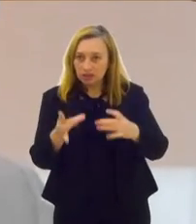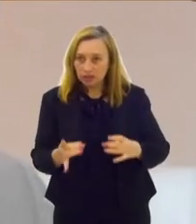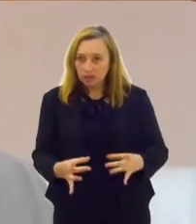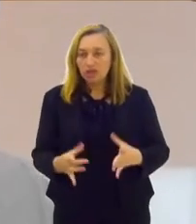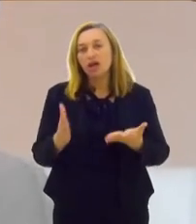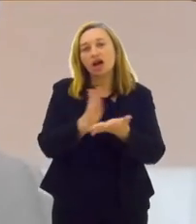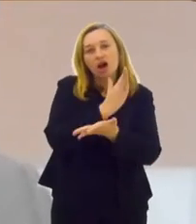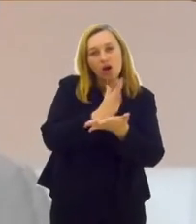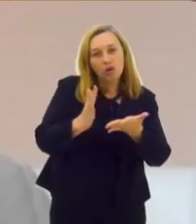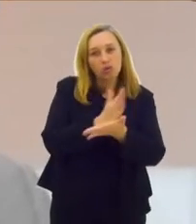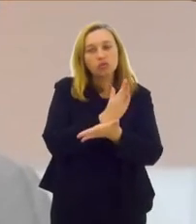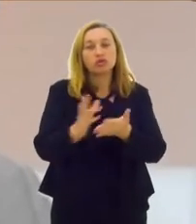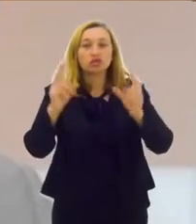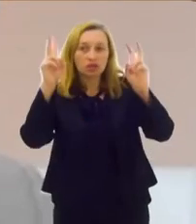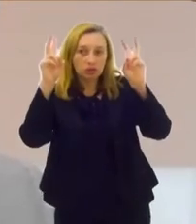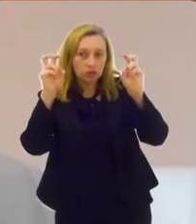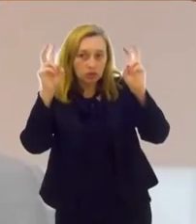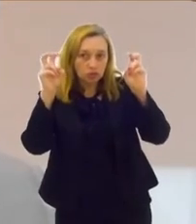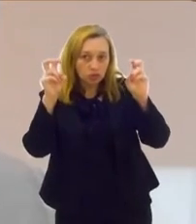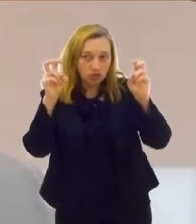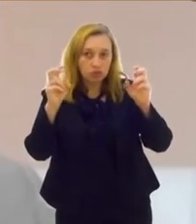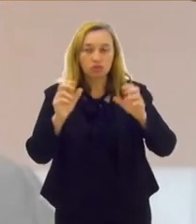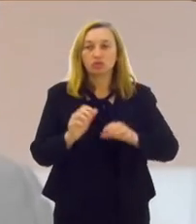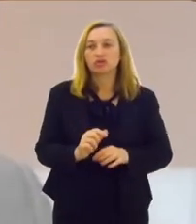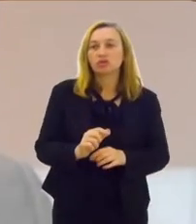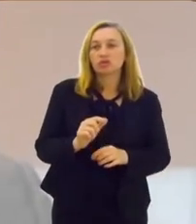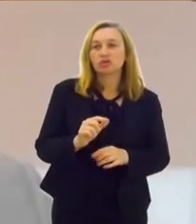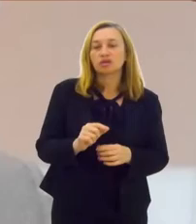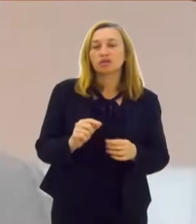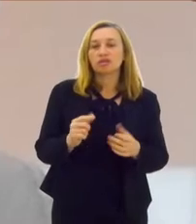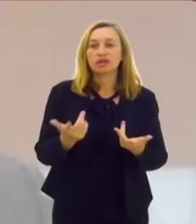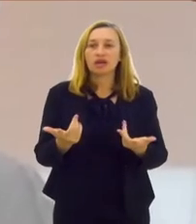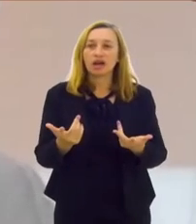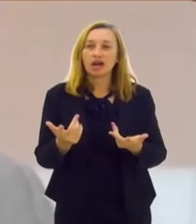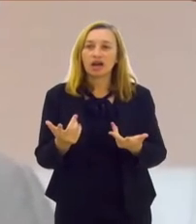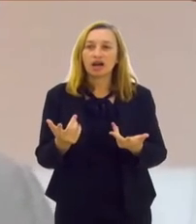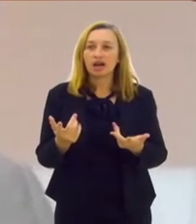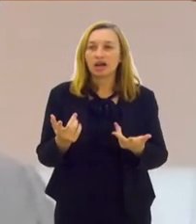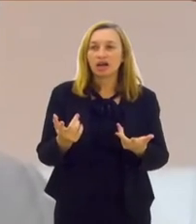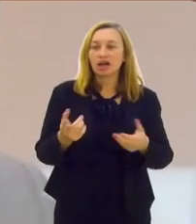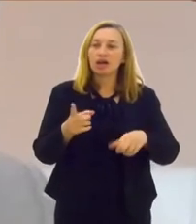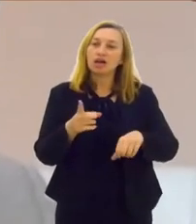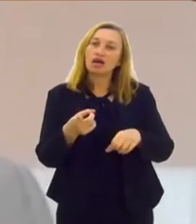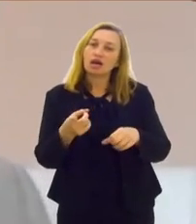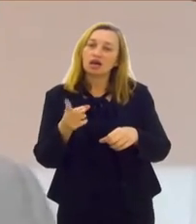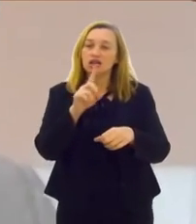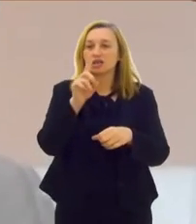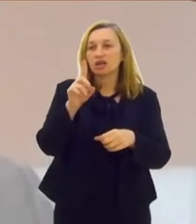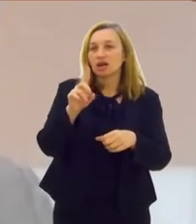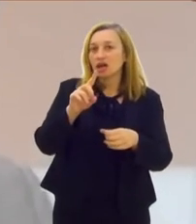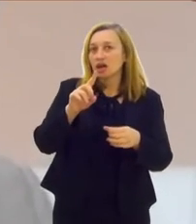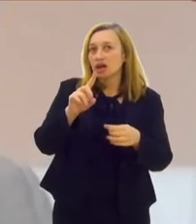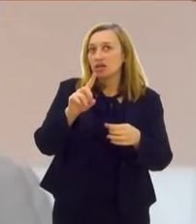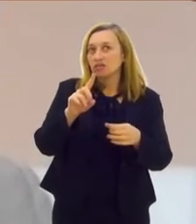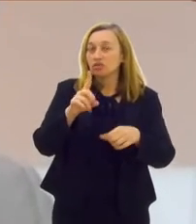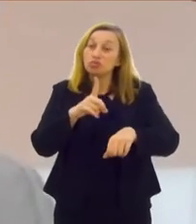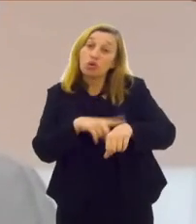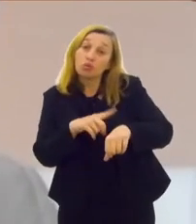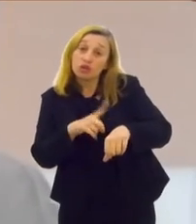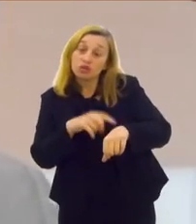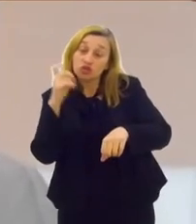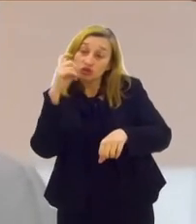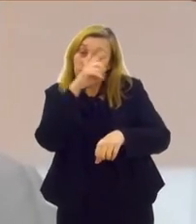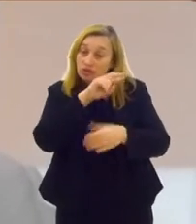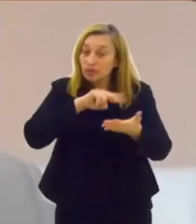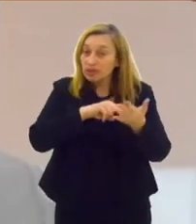detalhistas, há algumas situações que vão ficar em uma zona cinzenta, né? Em uma zona que vai demandar uma interpretação e